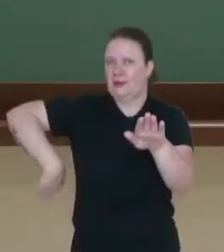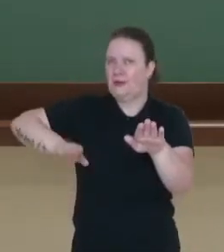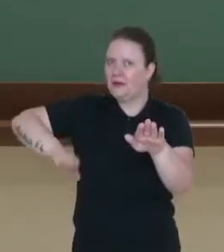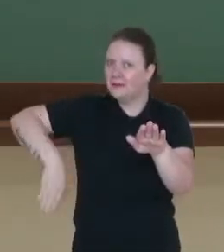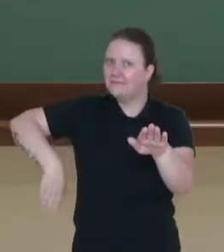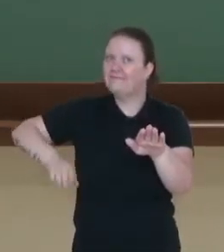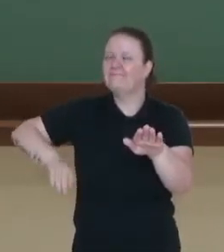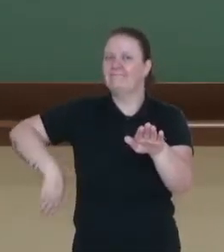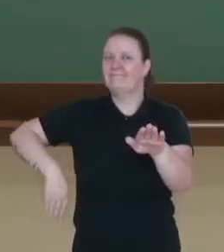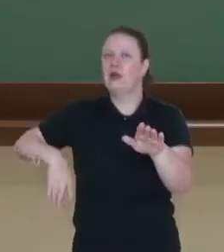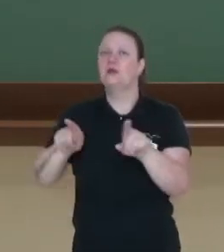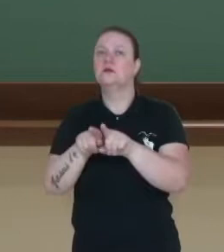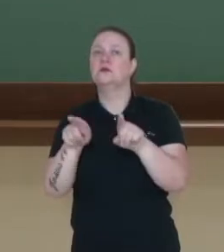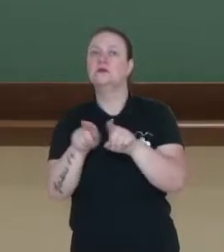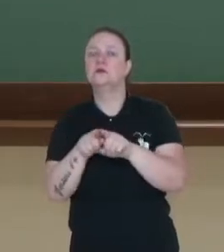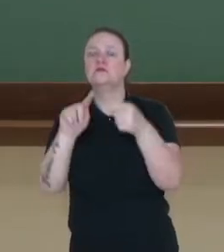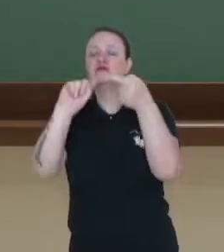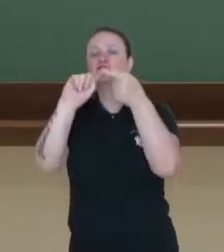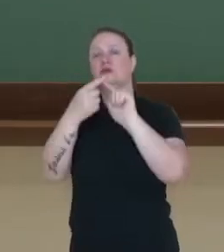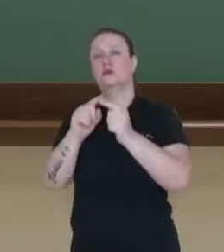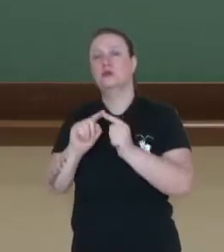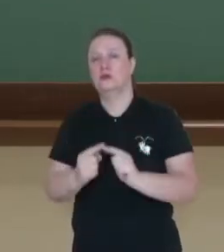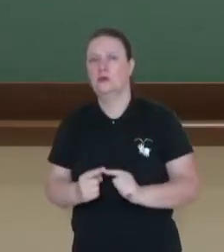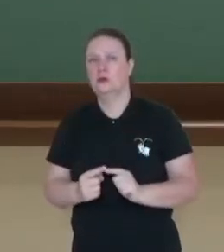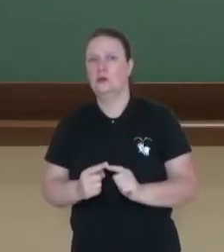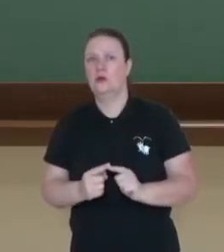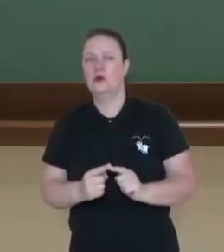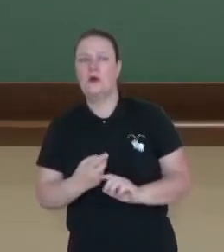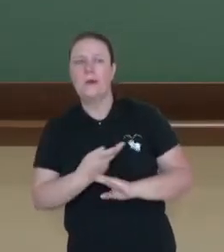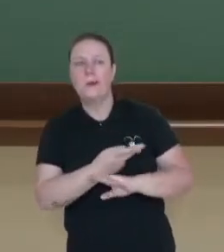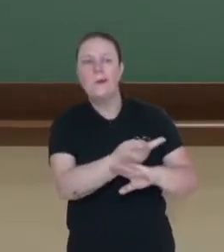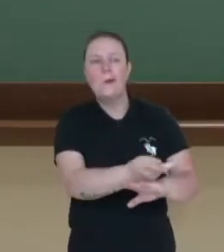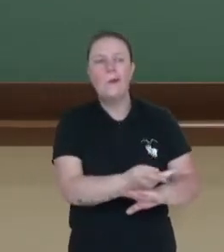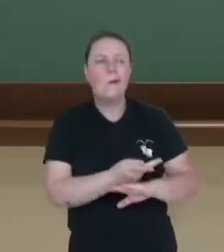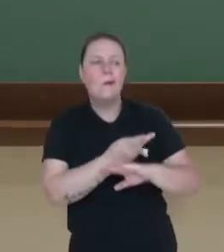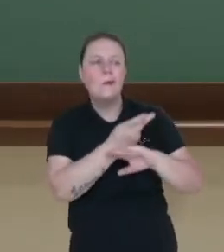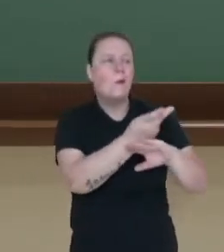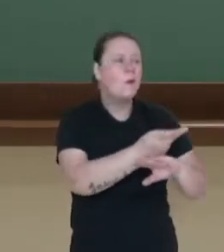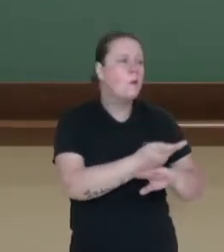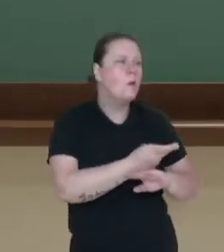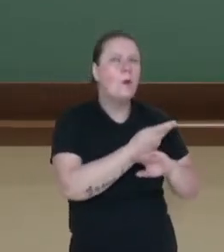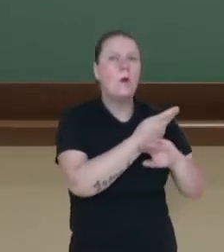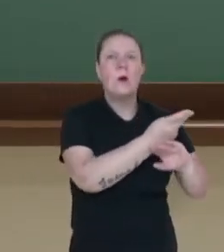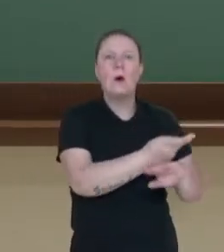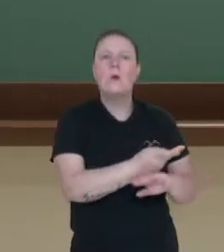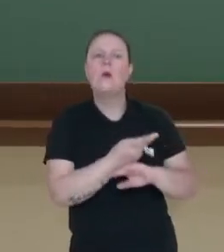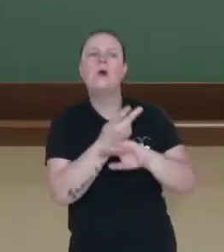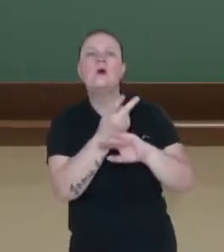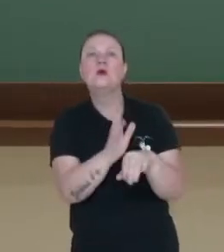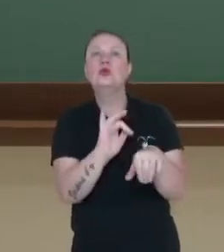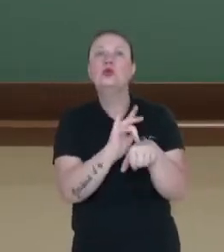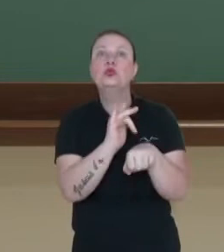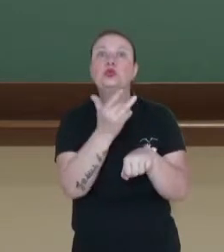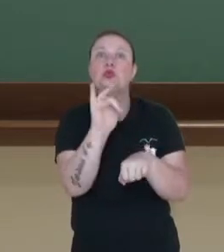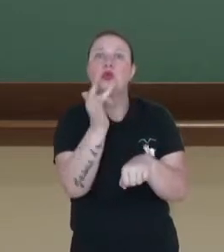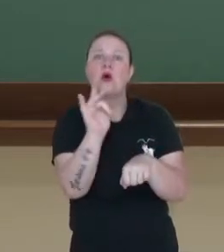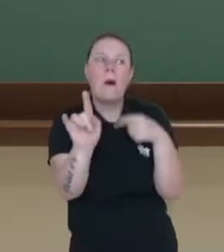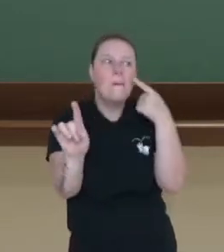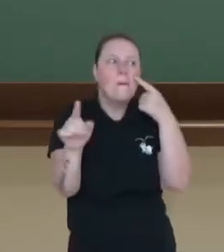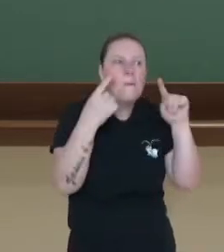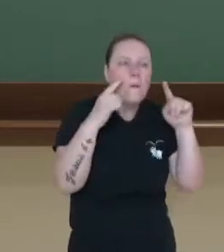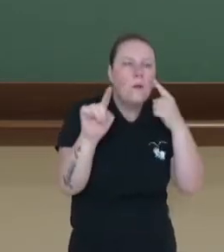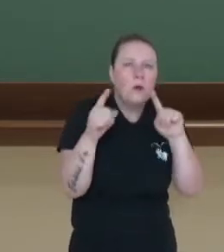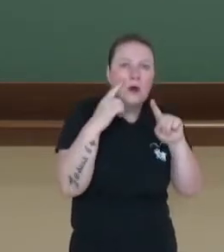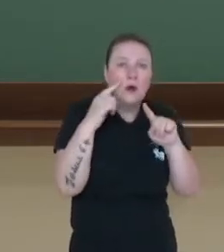território, ela é relacionada ao ciclo do ouro, né? As primeiras pedras de ouros descobertas aqui no